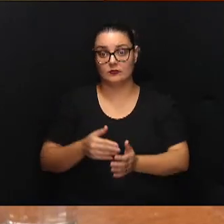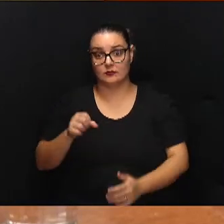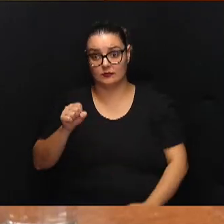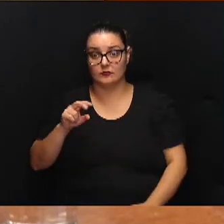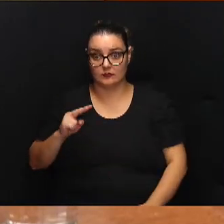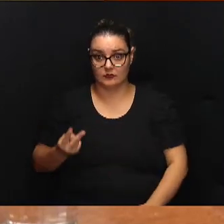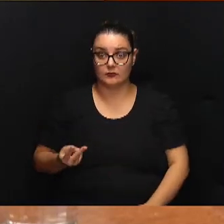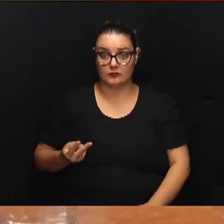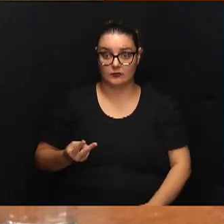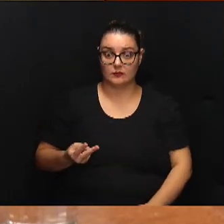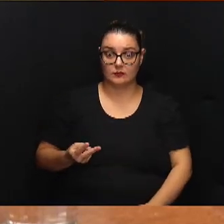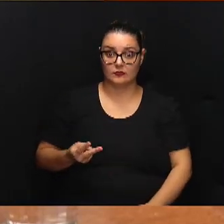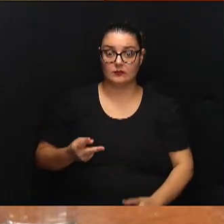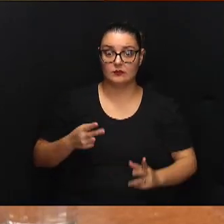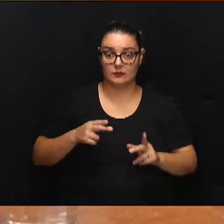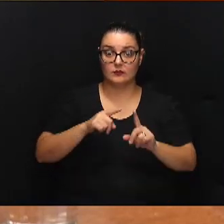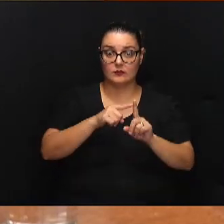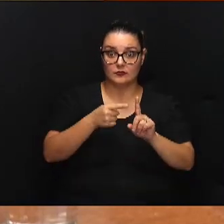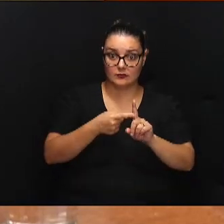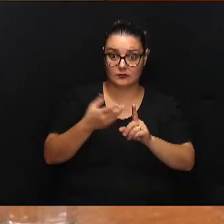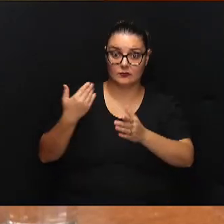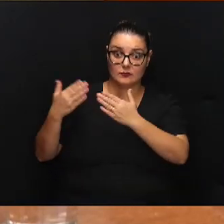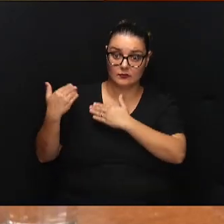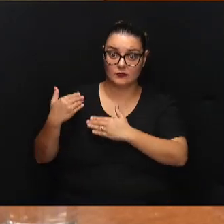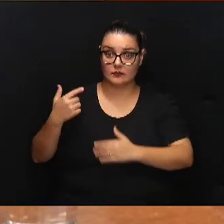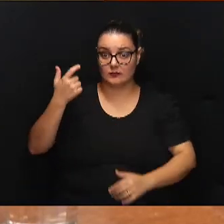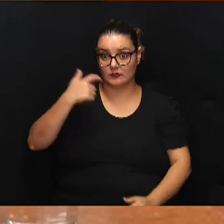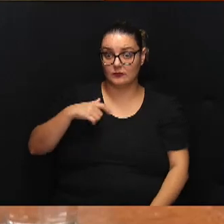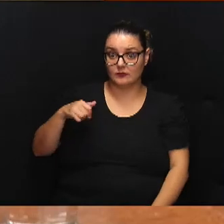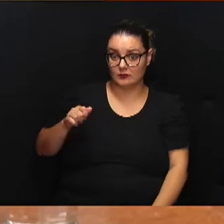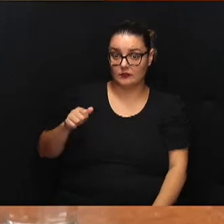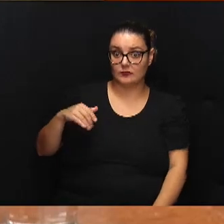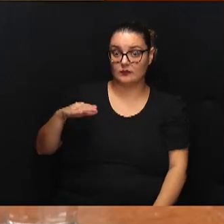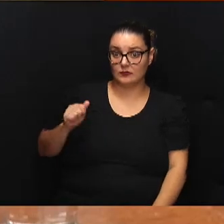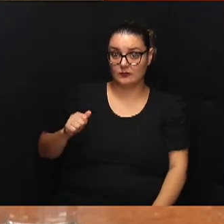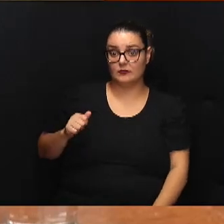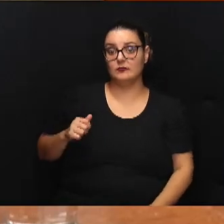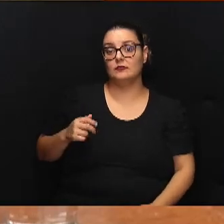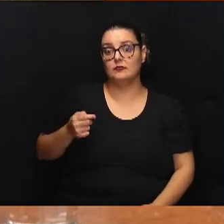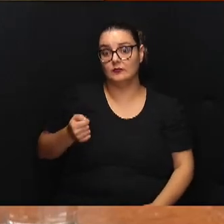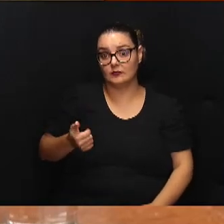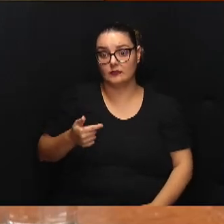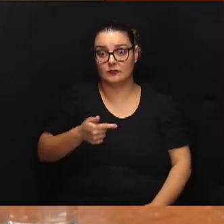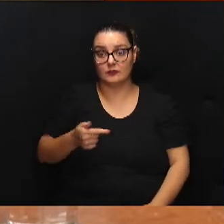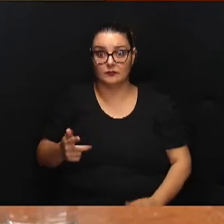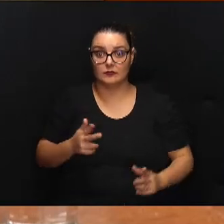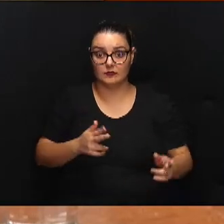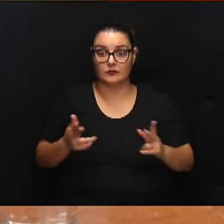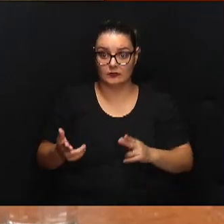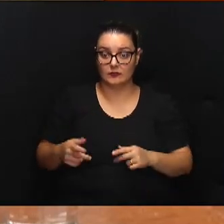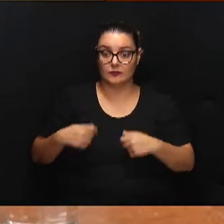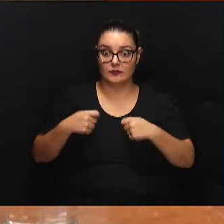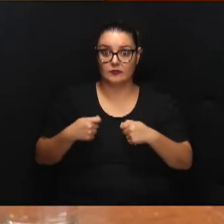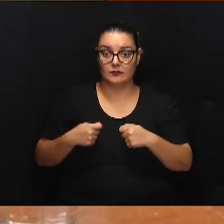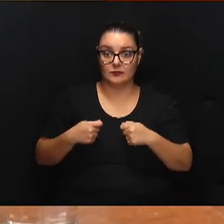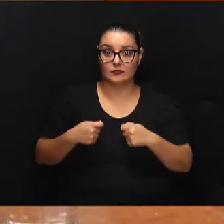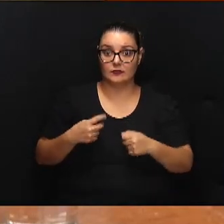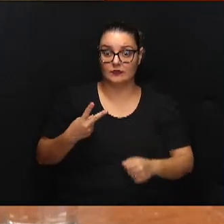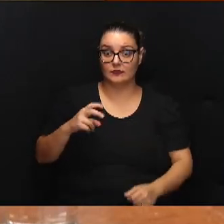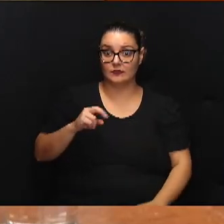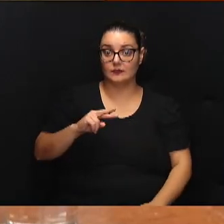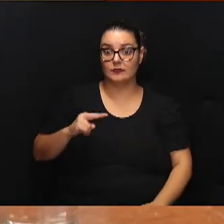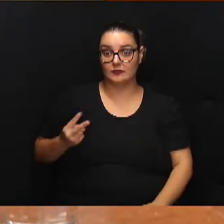E, enquanto grávida, pouco tempo atrás, eu e Anca tivemos filhos quase na mesma semana, nós precisávamos medir 20 vezes por